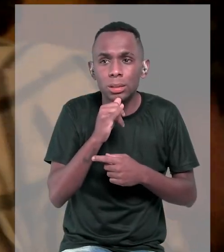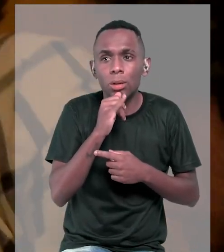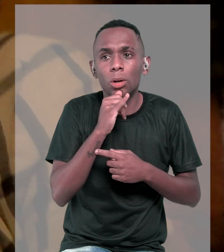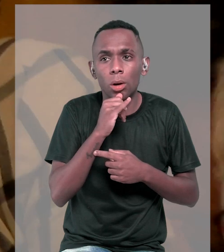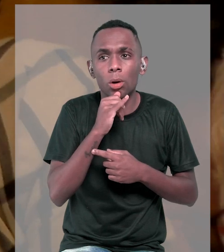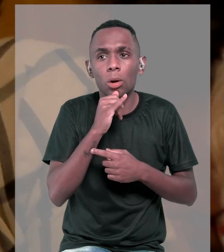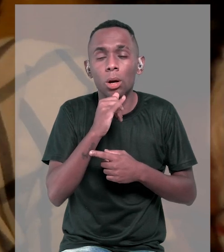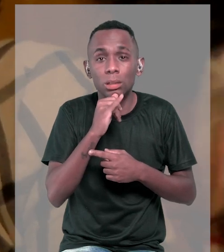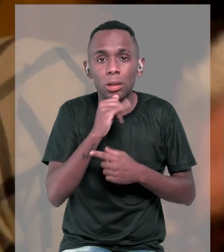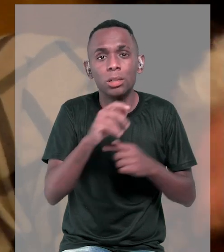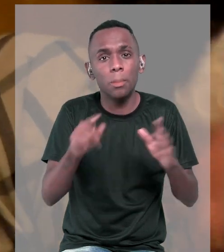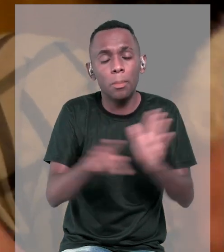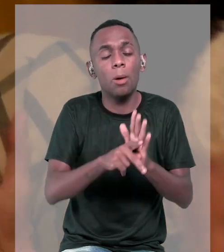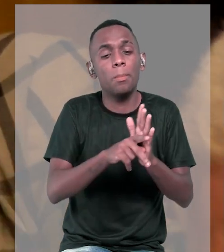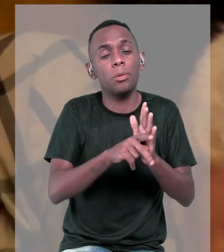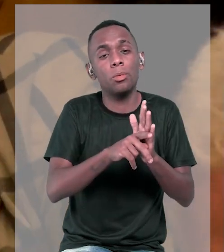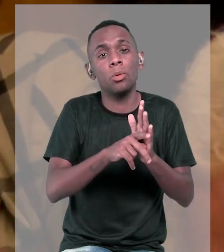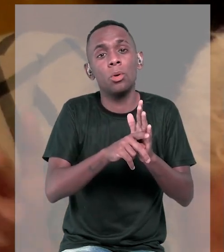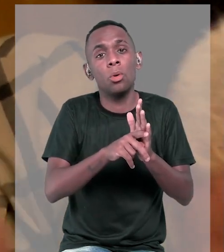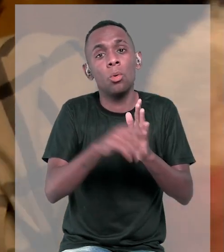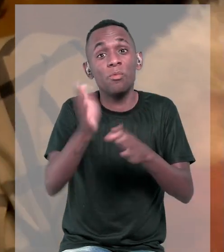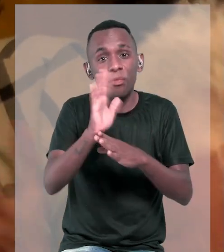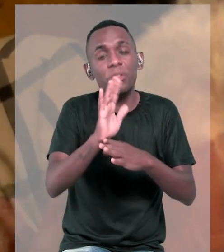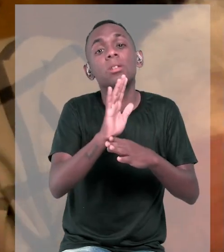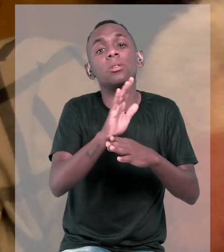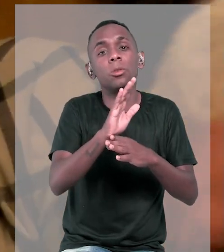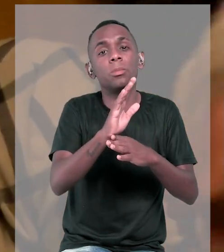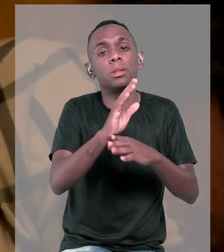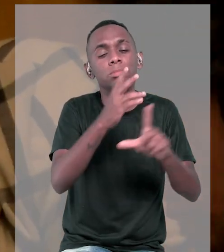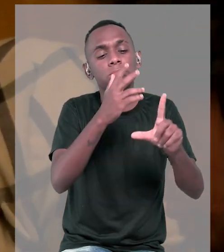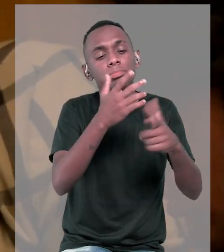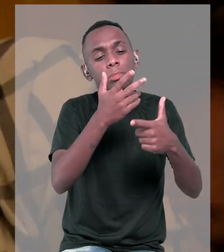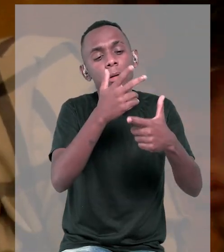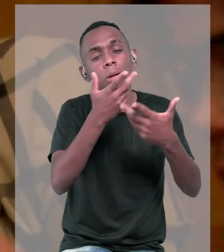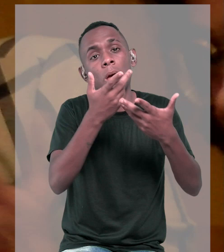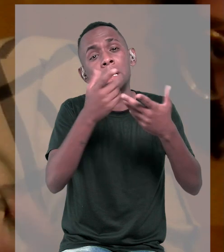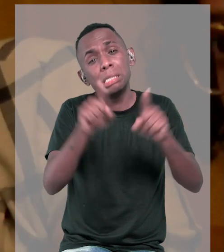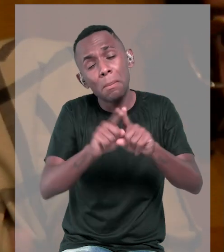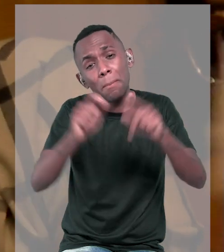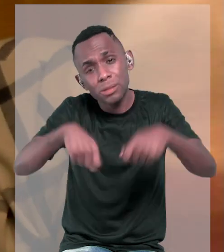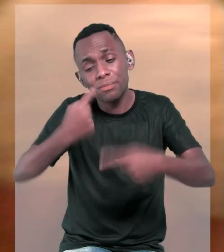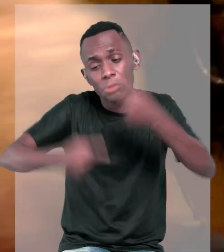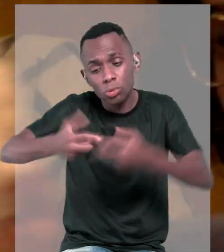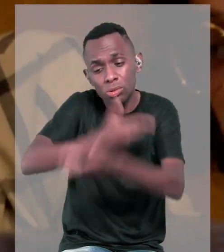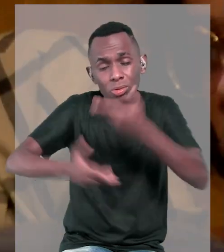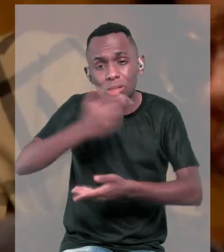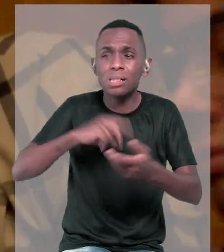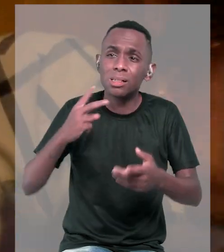streaming. Mas será que também não há um espaço para algo que é dialético no ser humano? Assim, ele vai sempre resistir de alguma